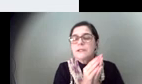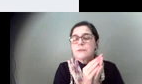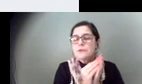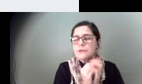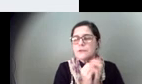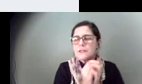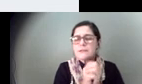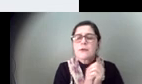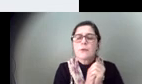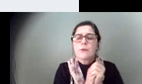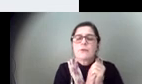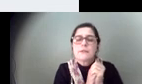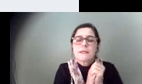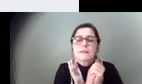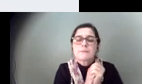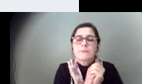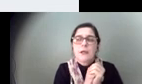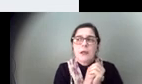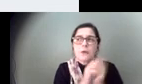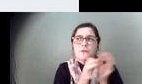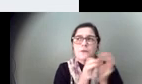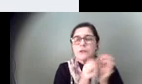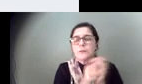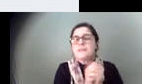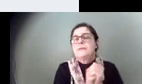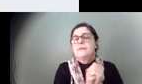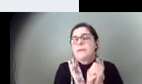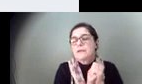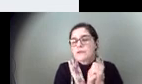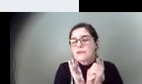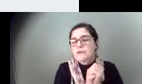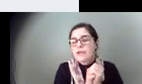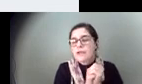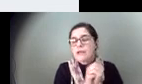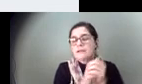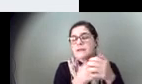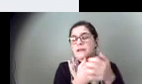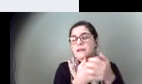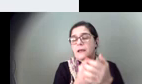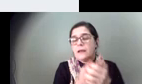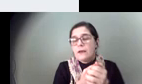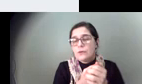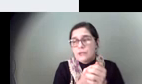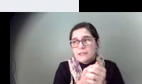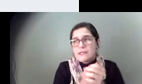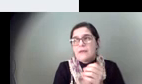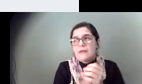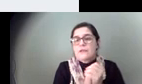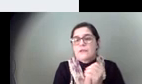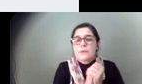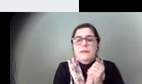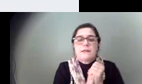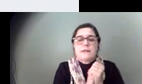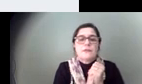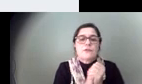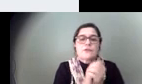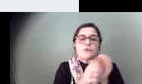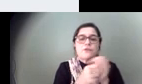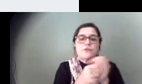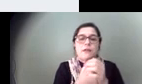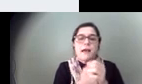de uma maneira muito simples, né, como que vocês conseguiam perceber que vocês já se utilizavam das